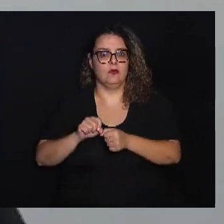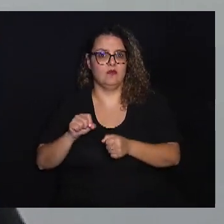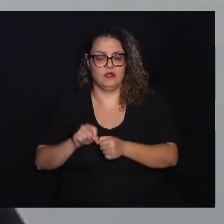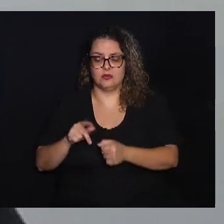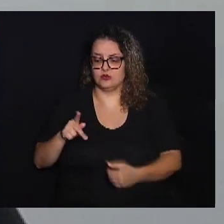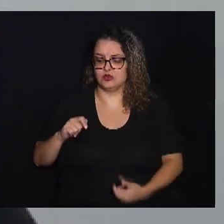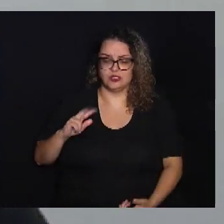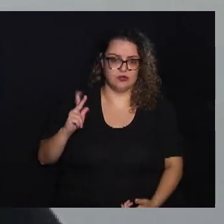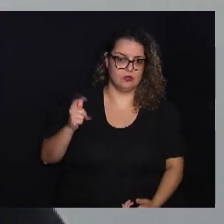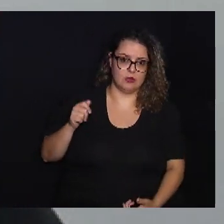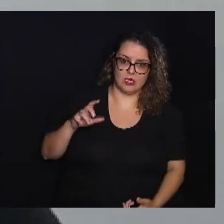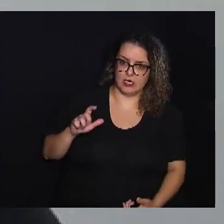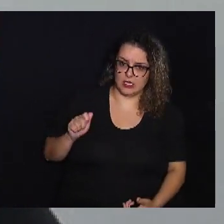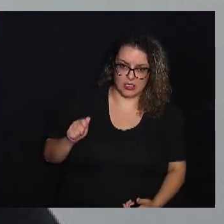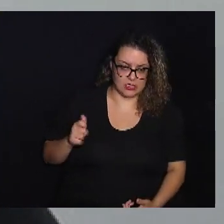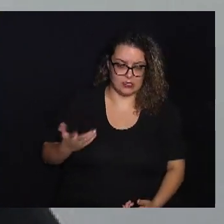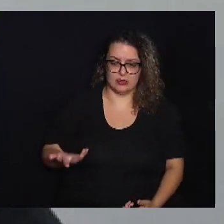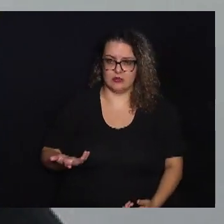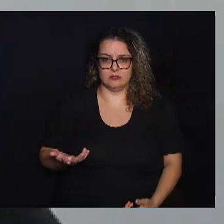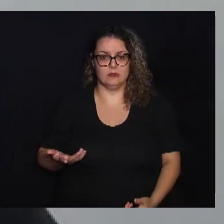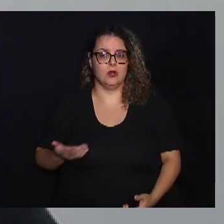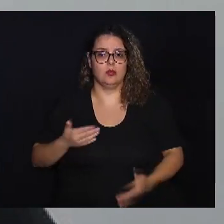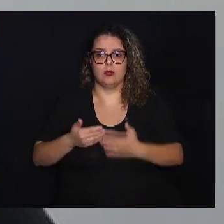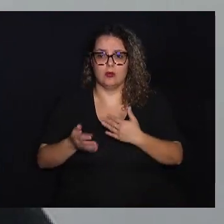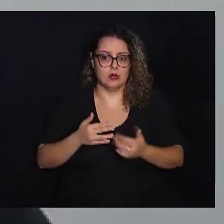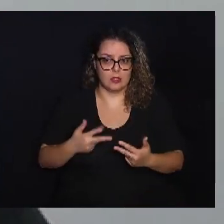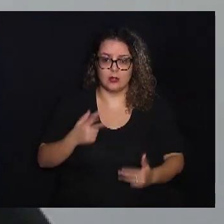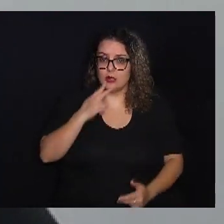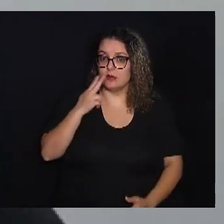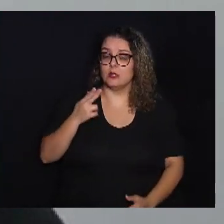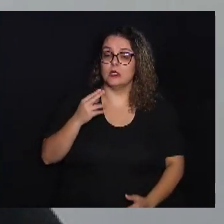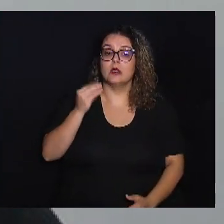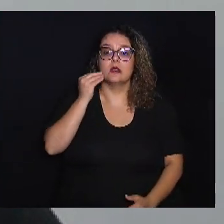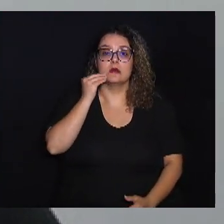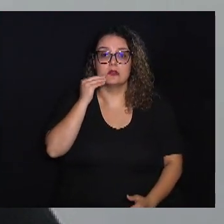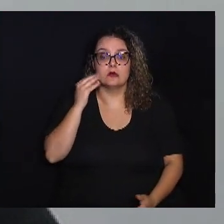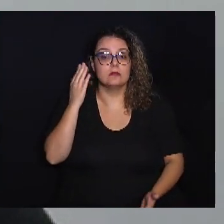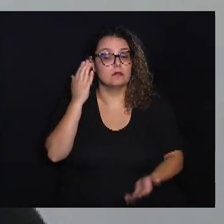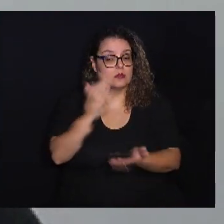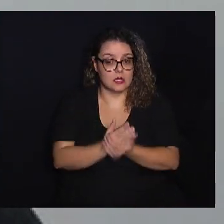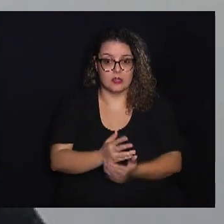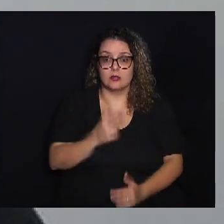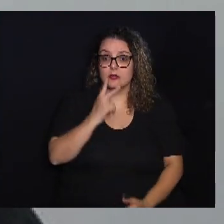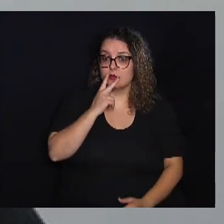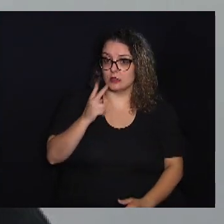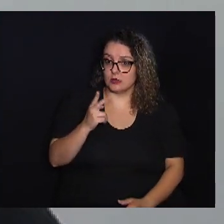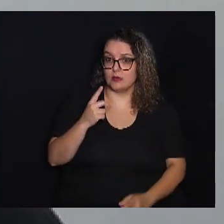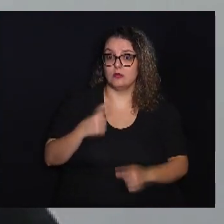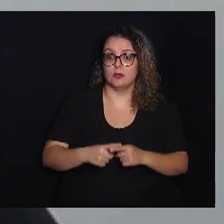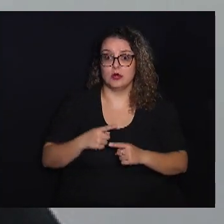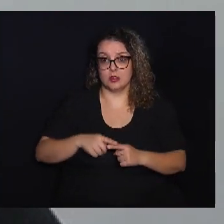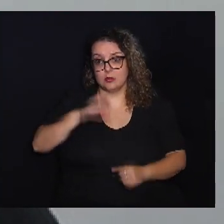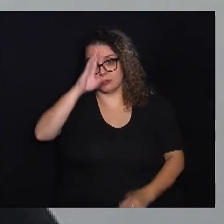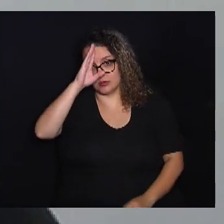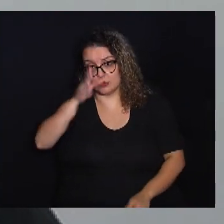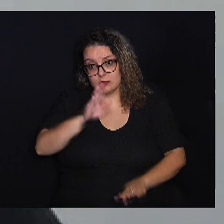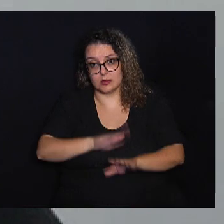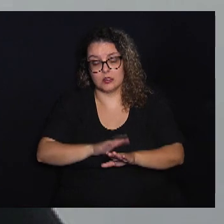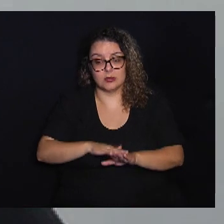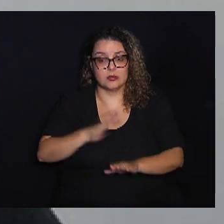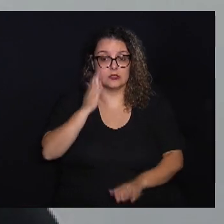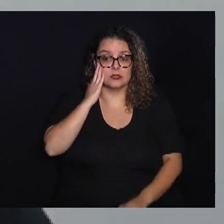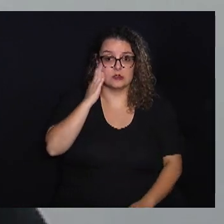das tecnologias, né? Então, procurar um serviço de saúde. Em quem já parou, né? Então a gente